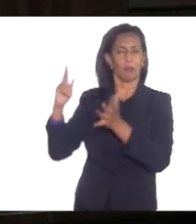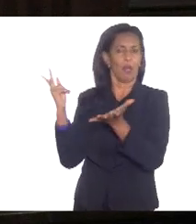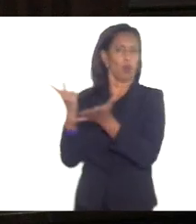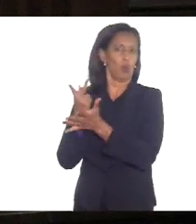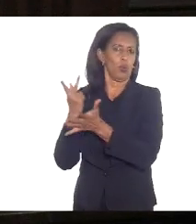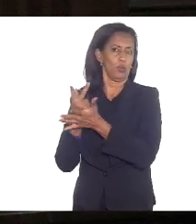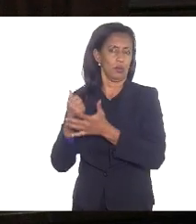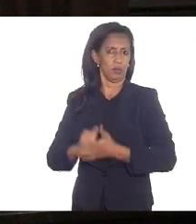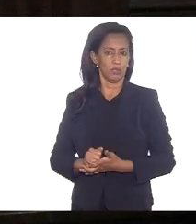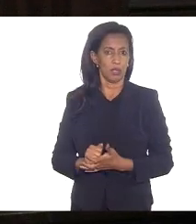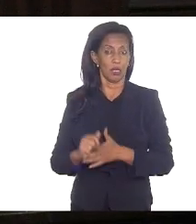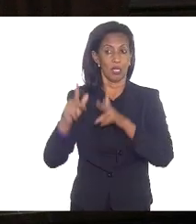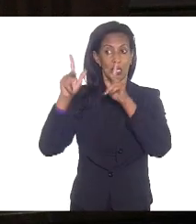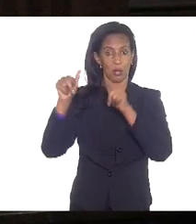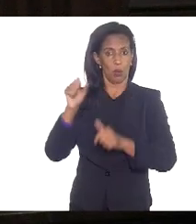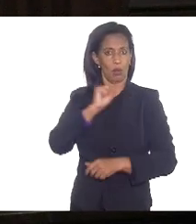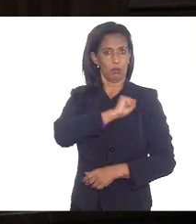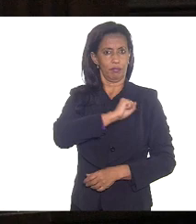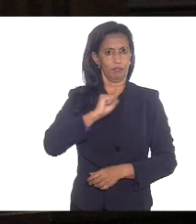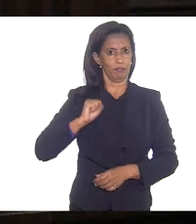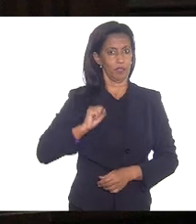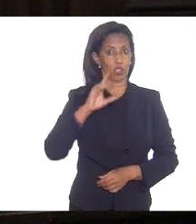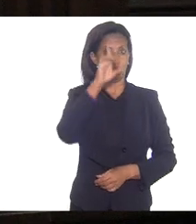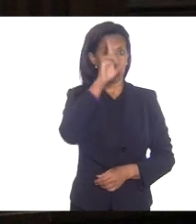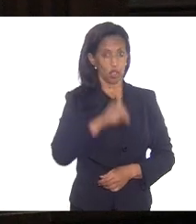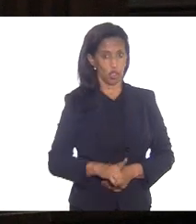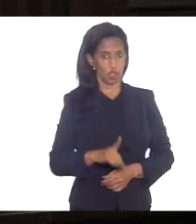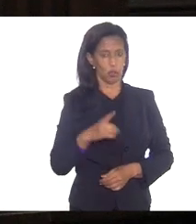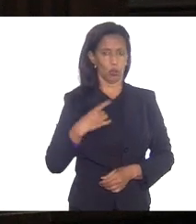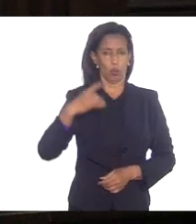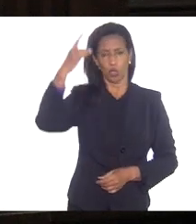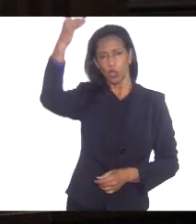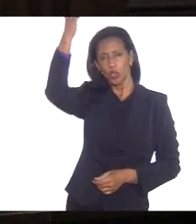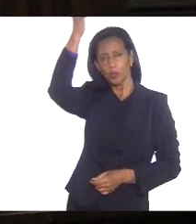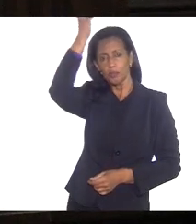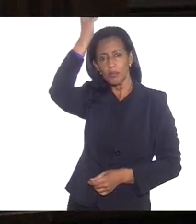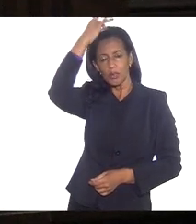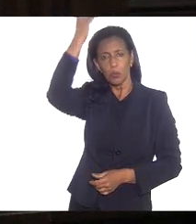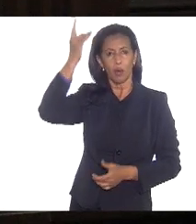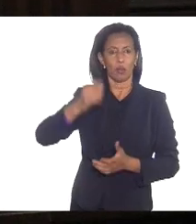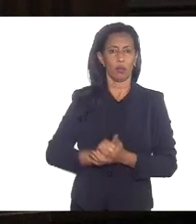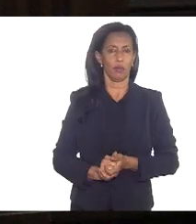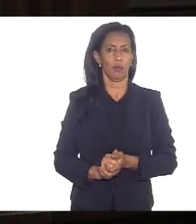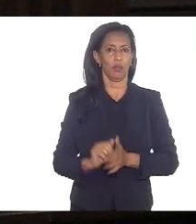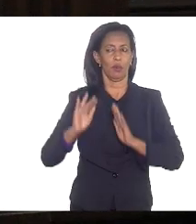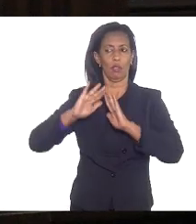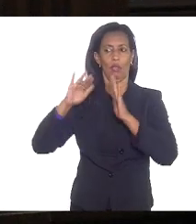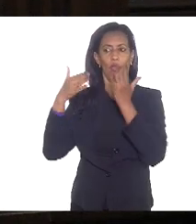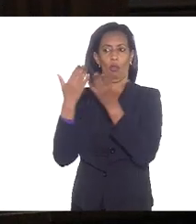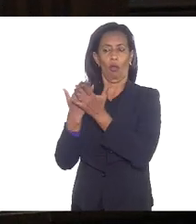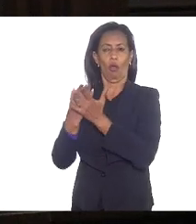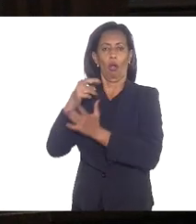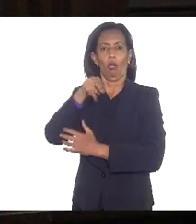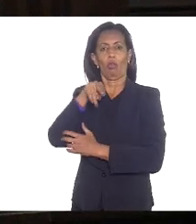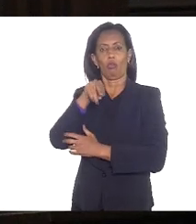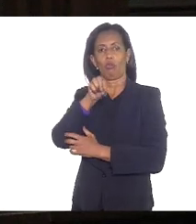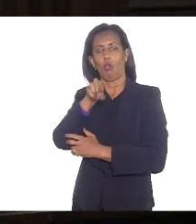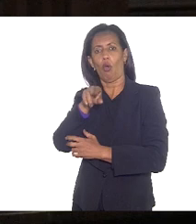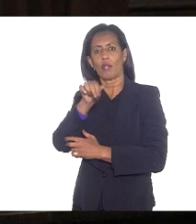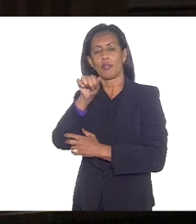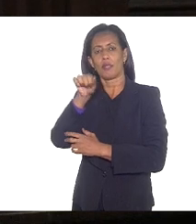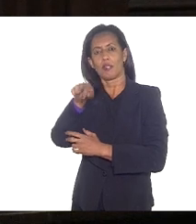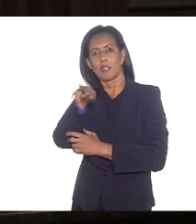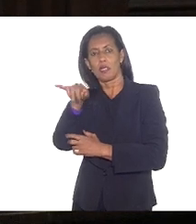Como sacerdote e diretor espiritual da Escola Nossa Senhora do Bom